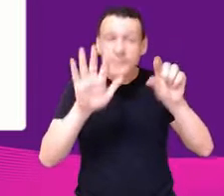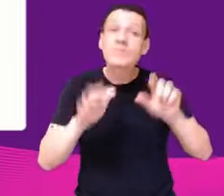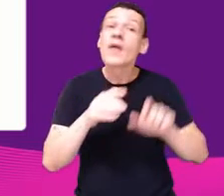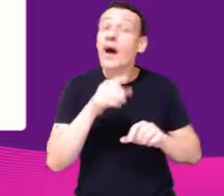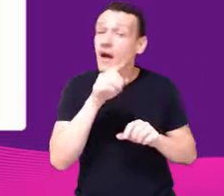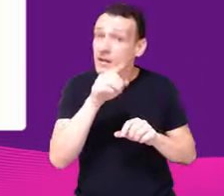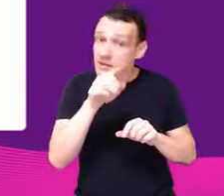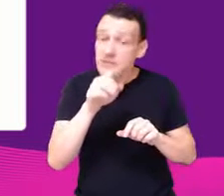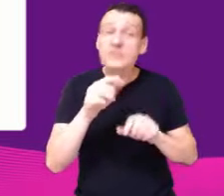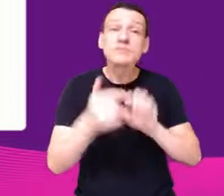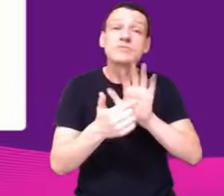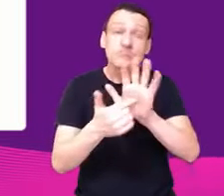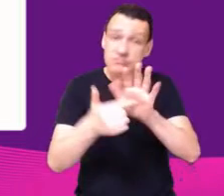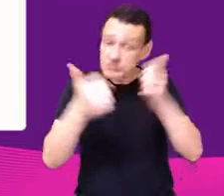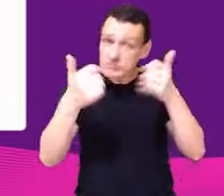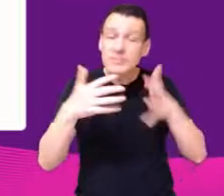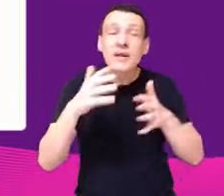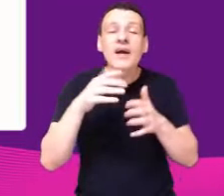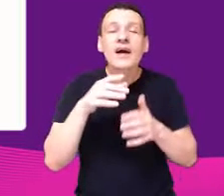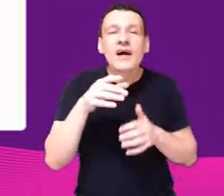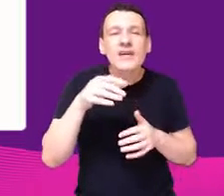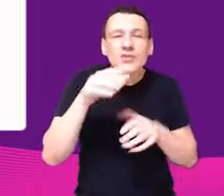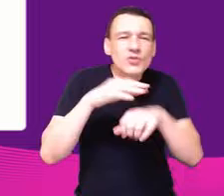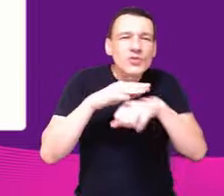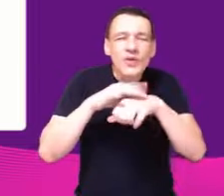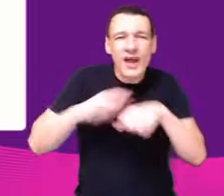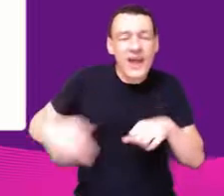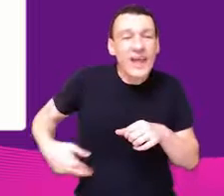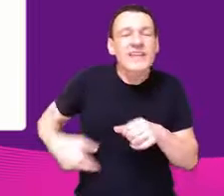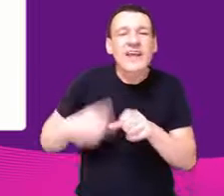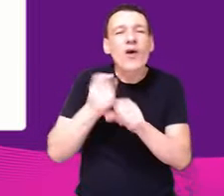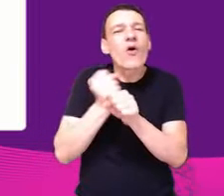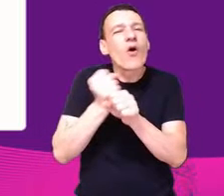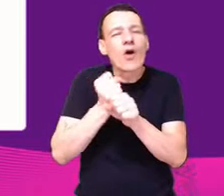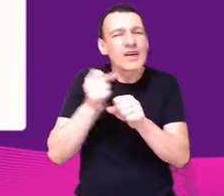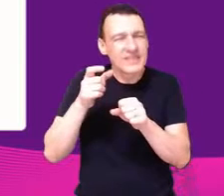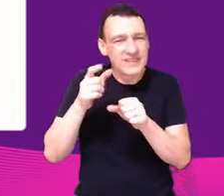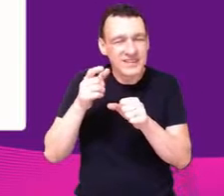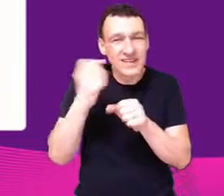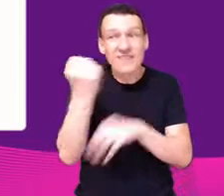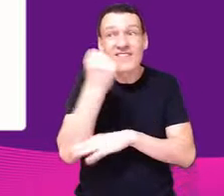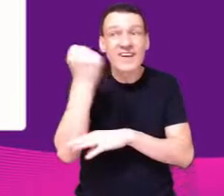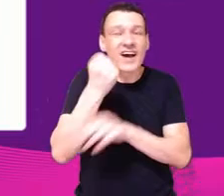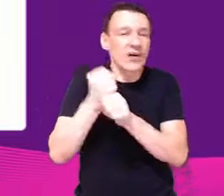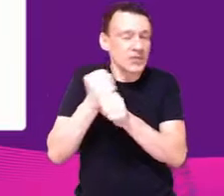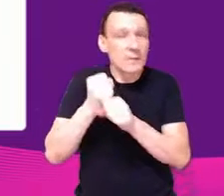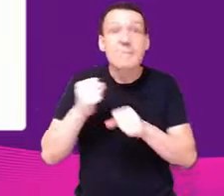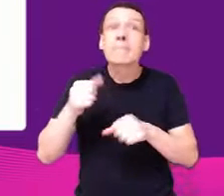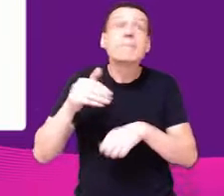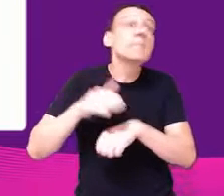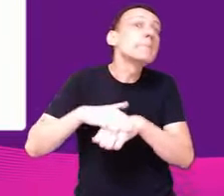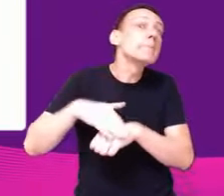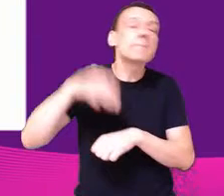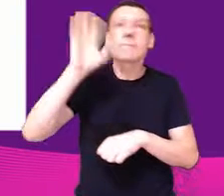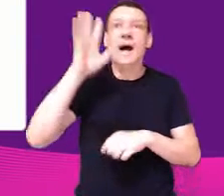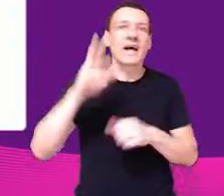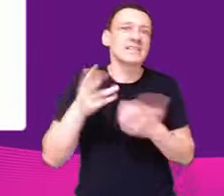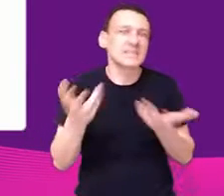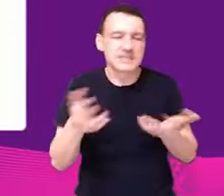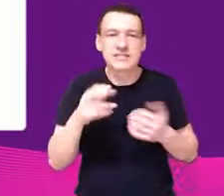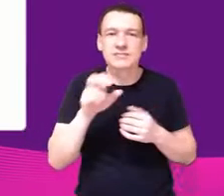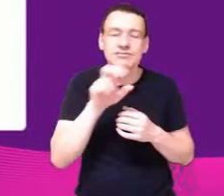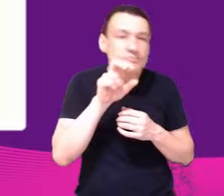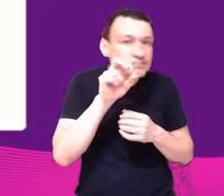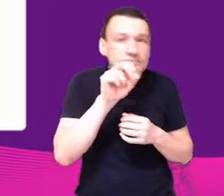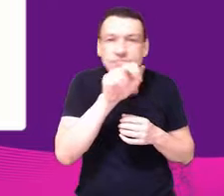mais visível para um gestor de saúde, por exemplo, que é a população que é reconhecida normalmente como a população